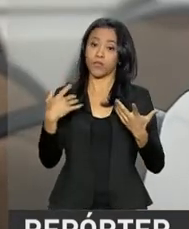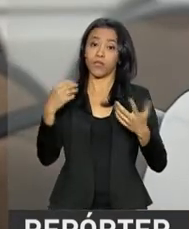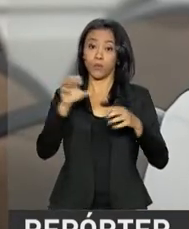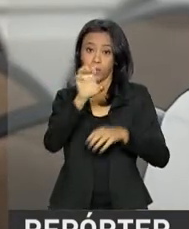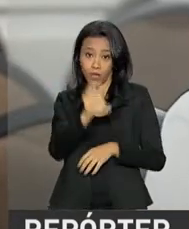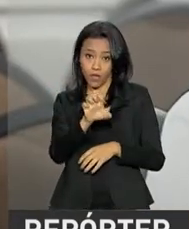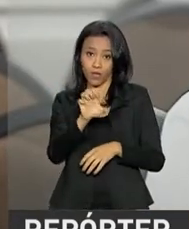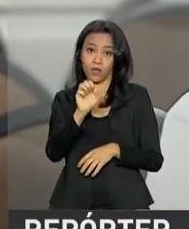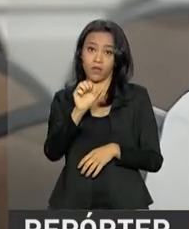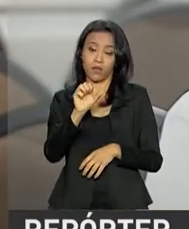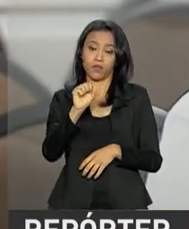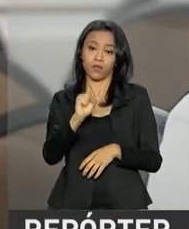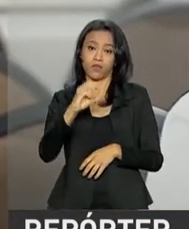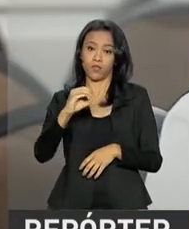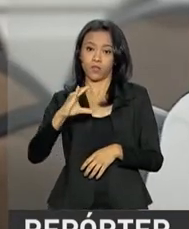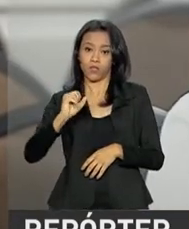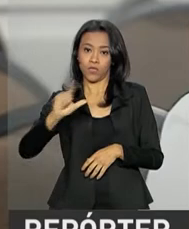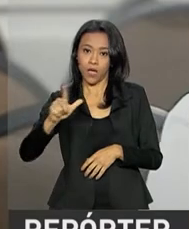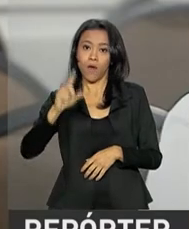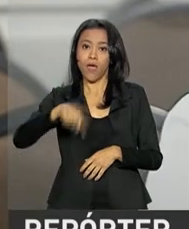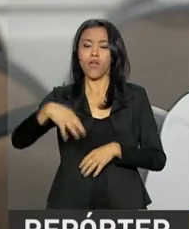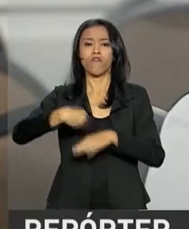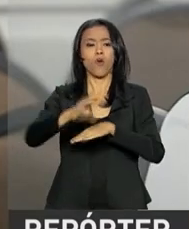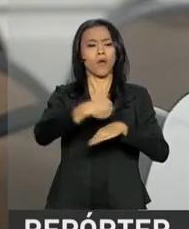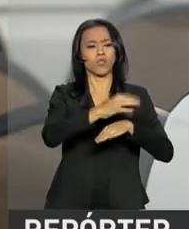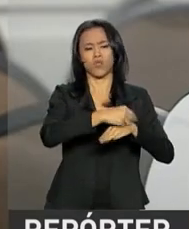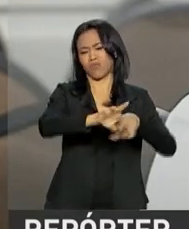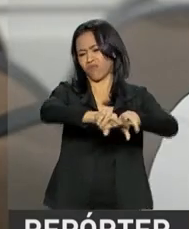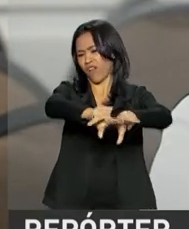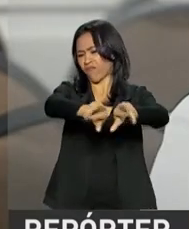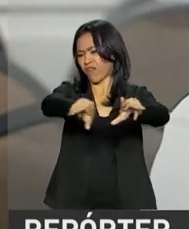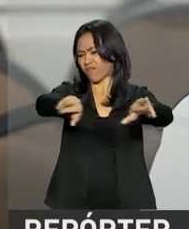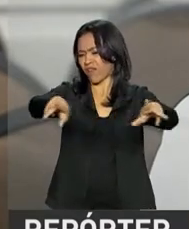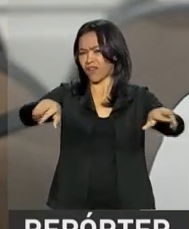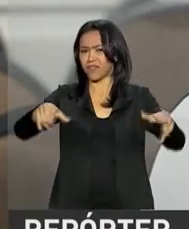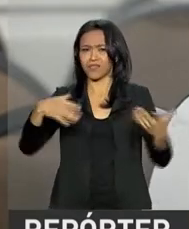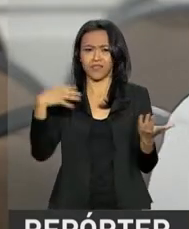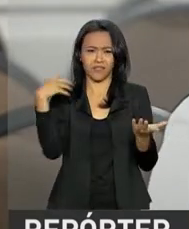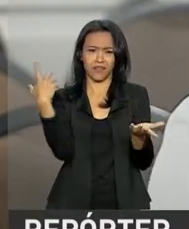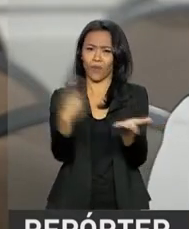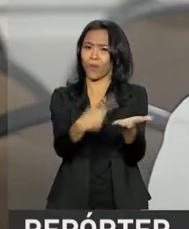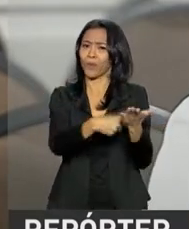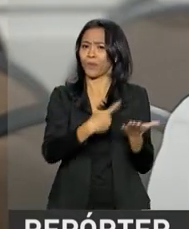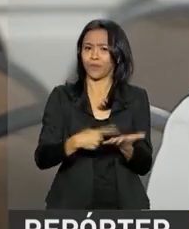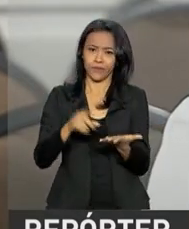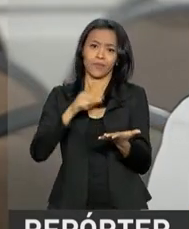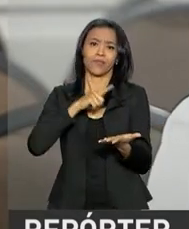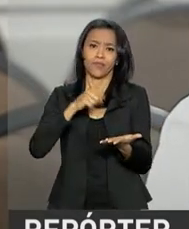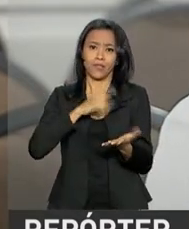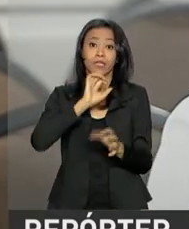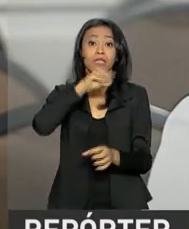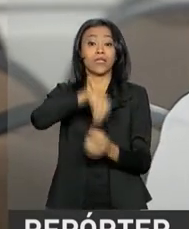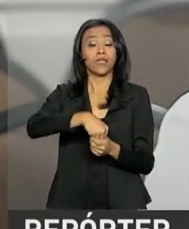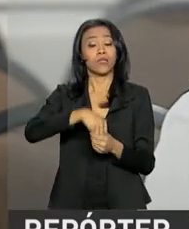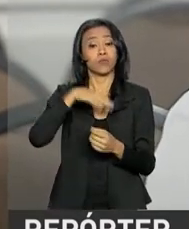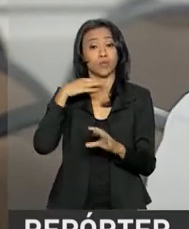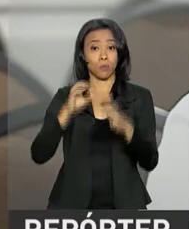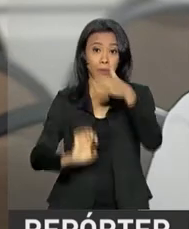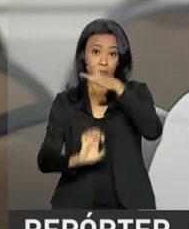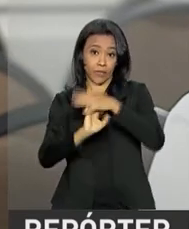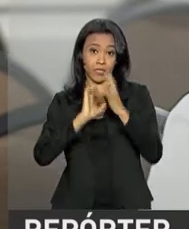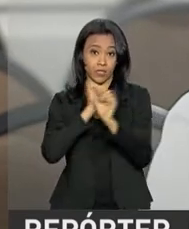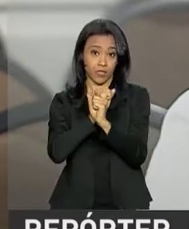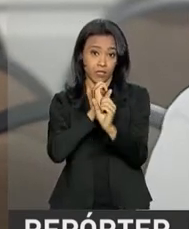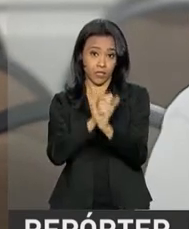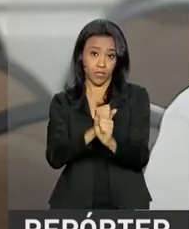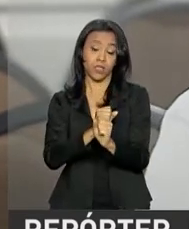fazer uma junção dessas informações a gente tem o que nós temos muitas obrigações né dentro de um escritório de contabilidade em uma empresa de